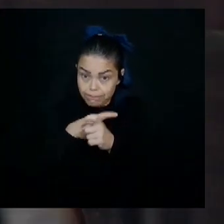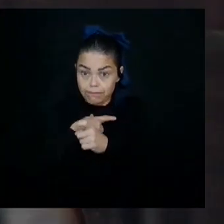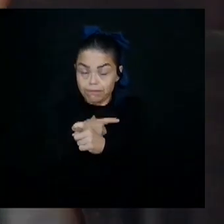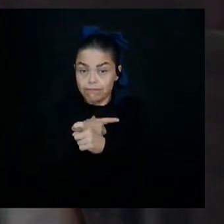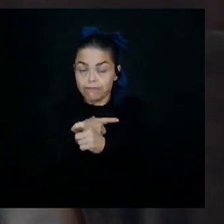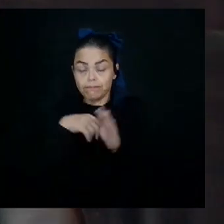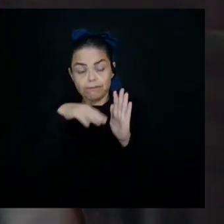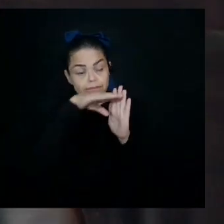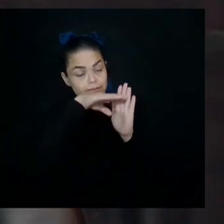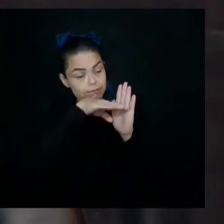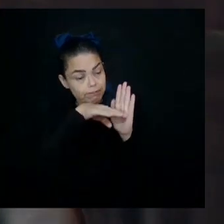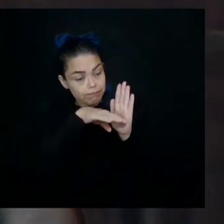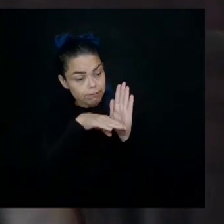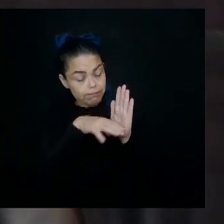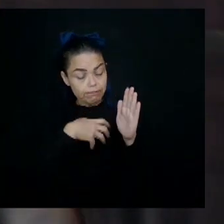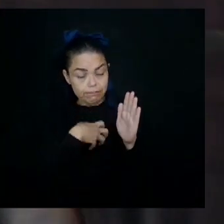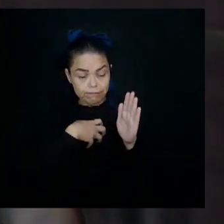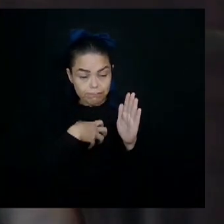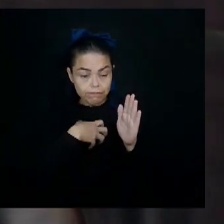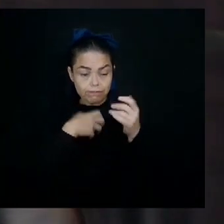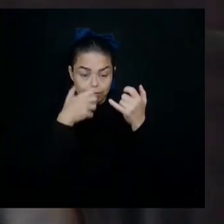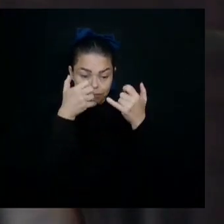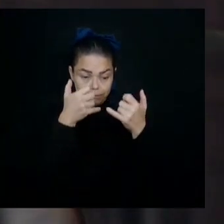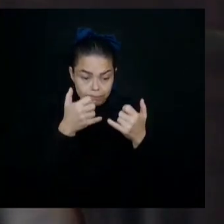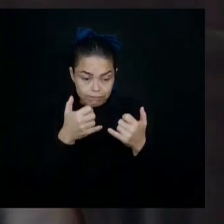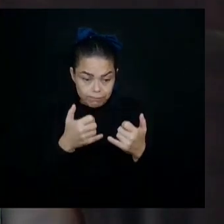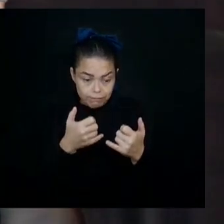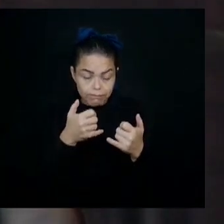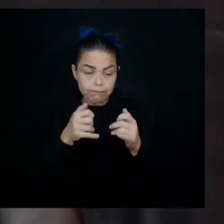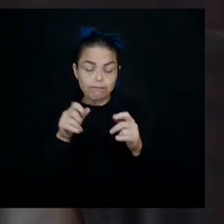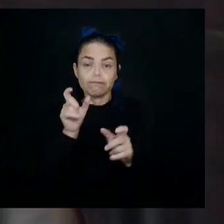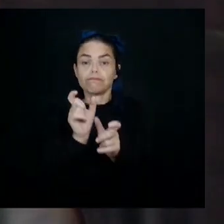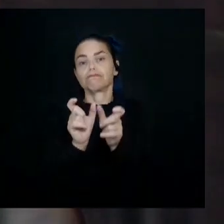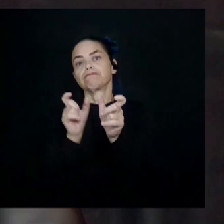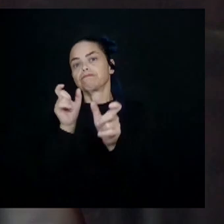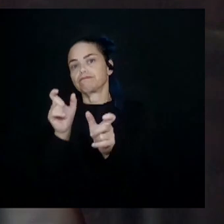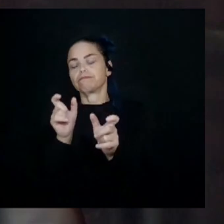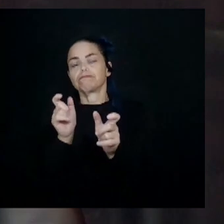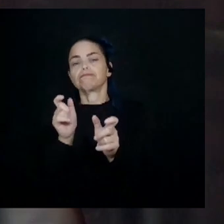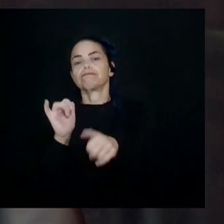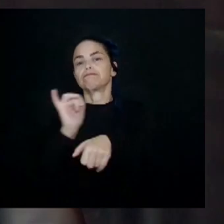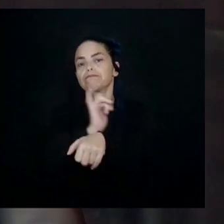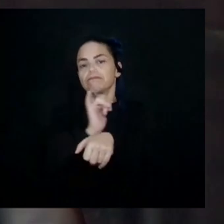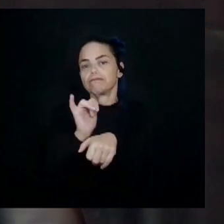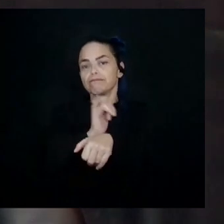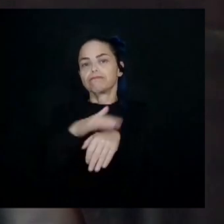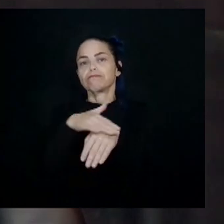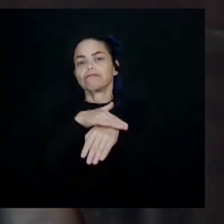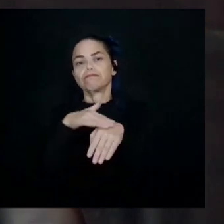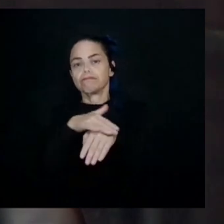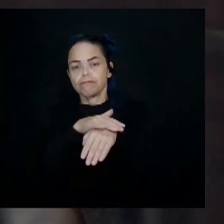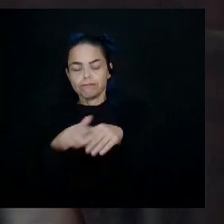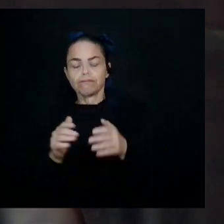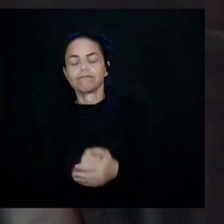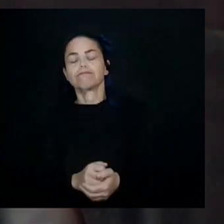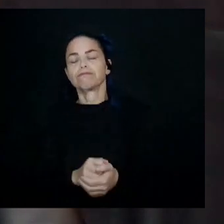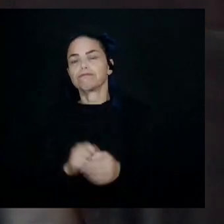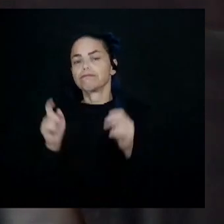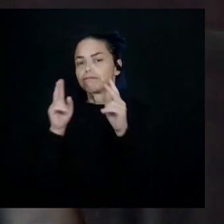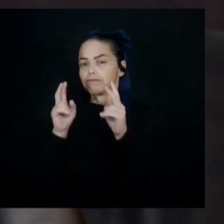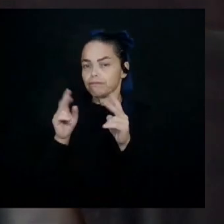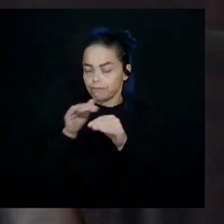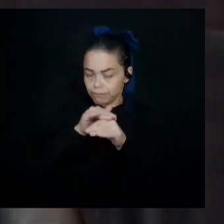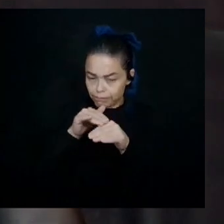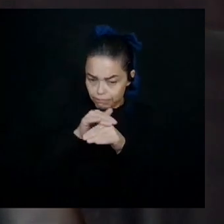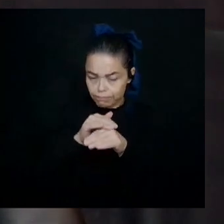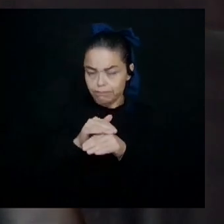tanto emocional quanto de vocabulário e de entendimento do assunto para fazer essa